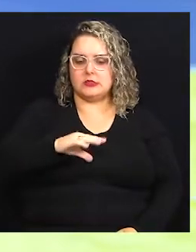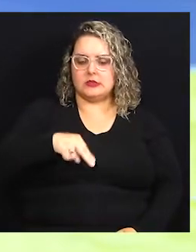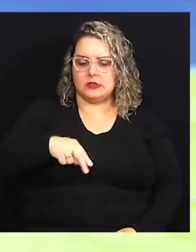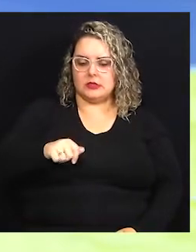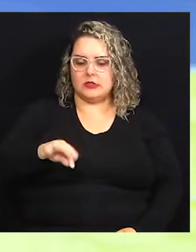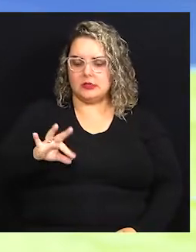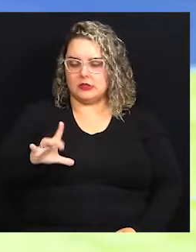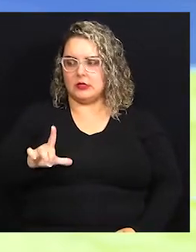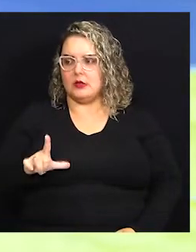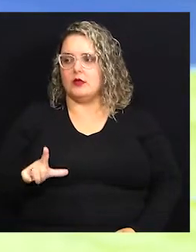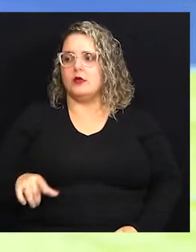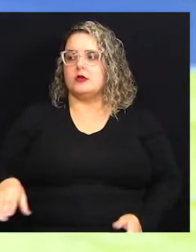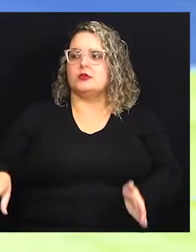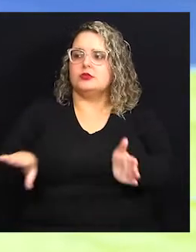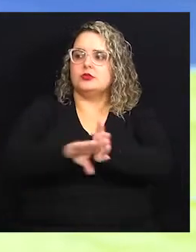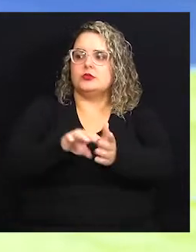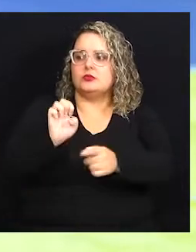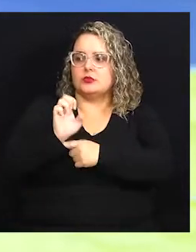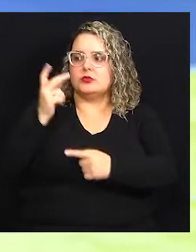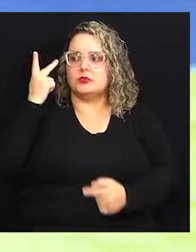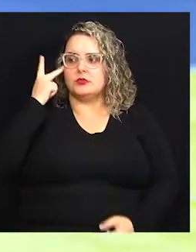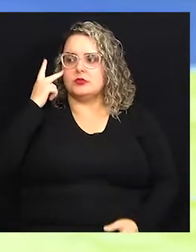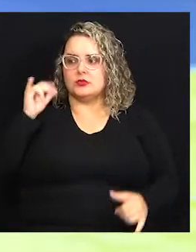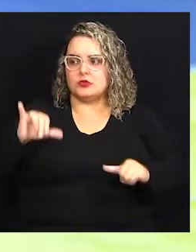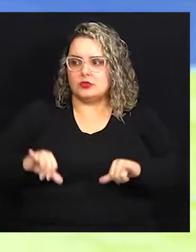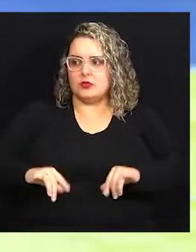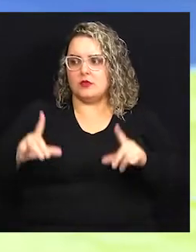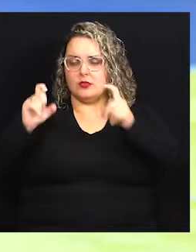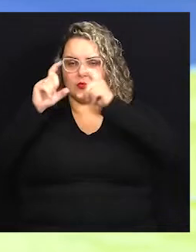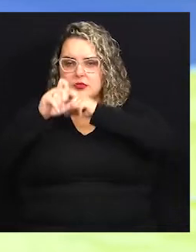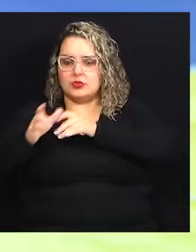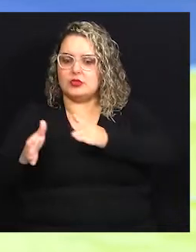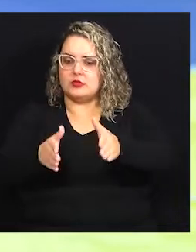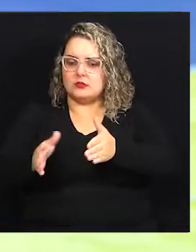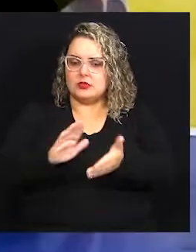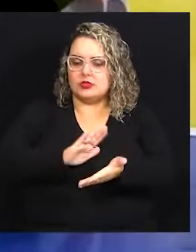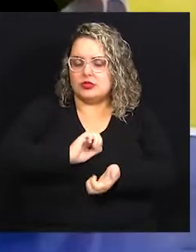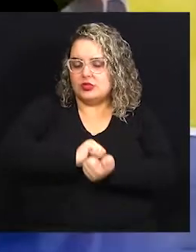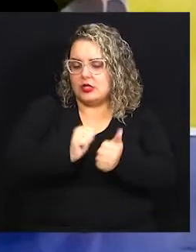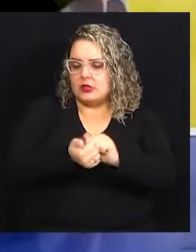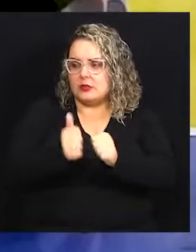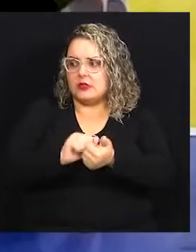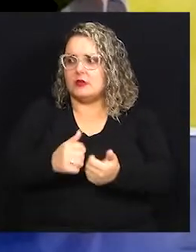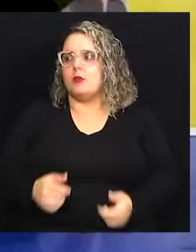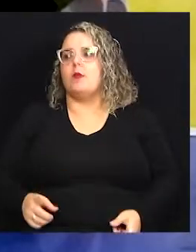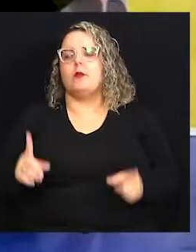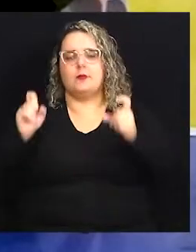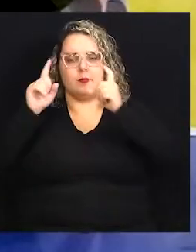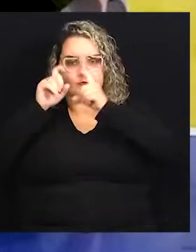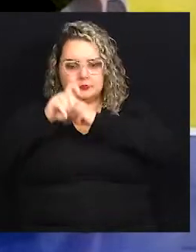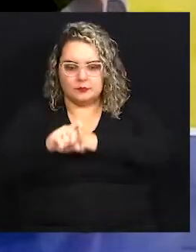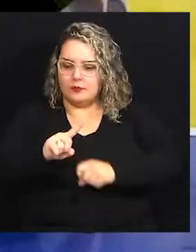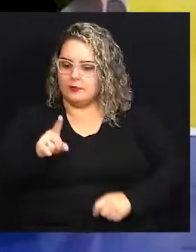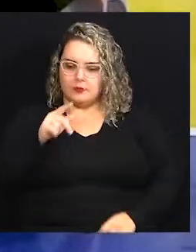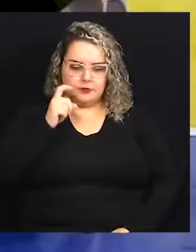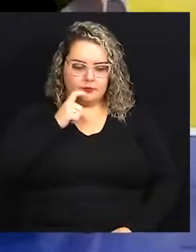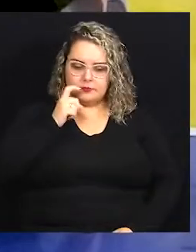Paulo. Sofreu alguma coisa? Foi difícil esse período? Foi difícil, não vou mentir.